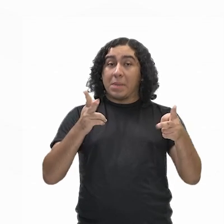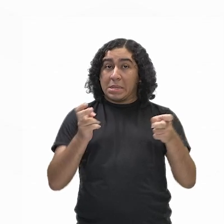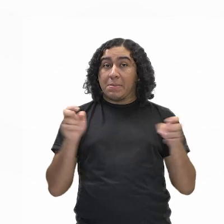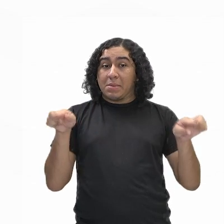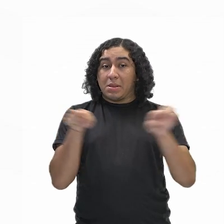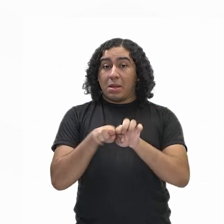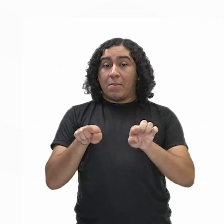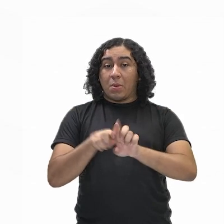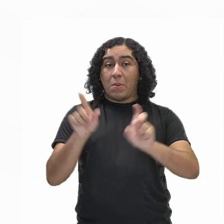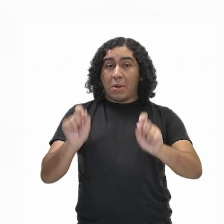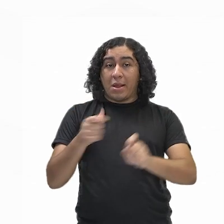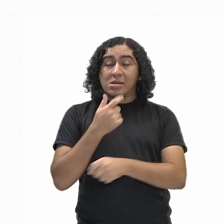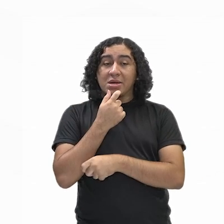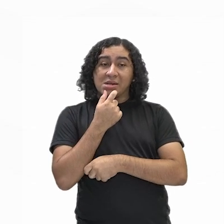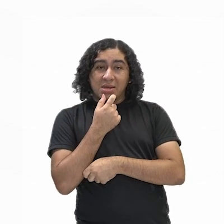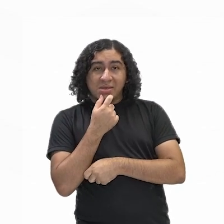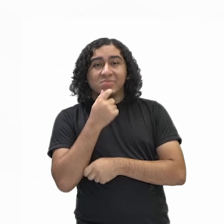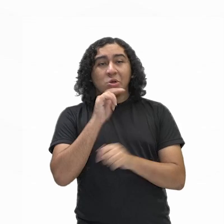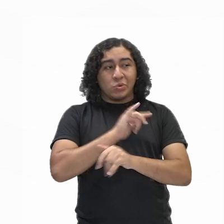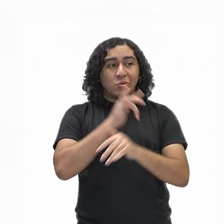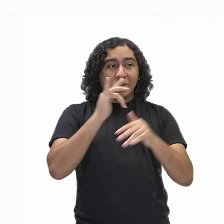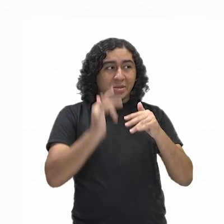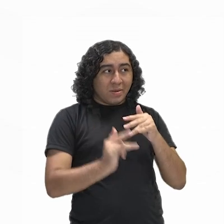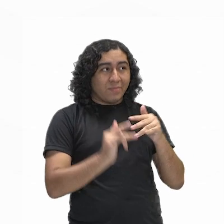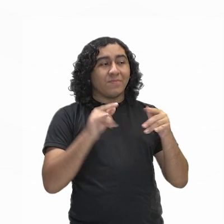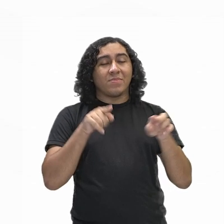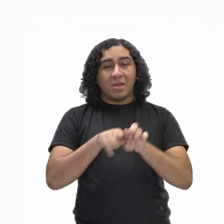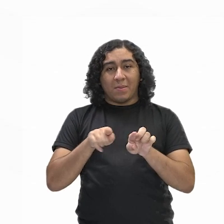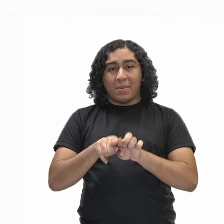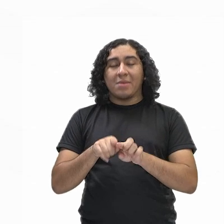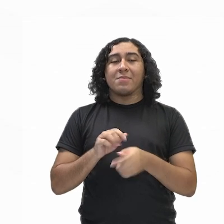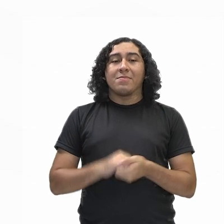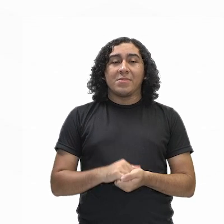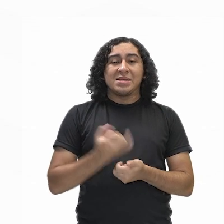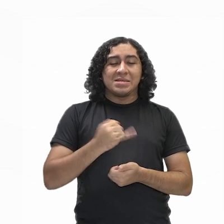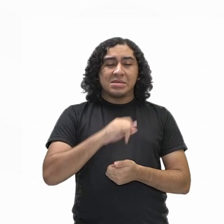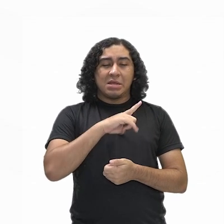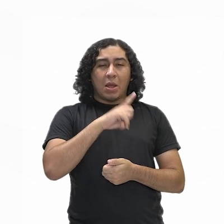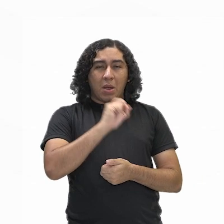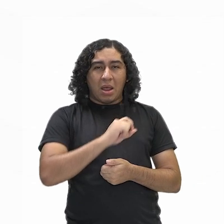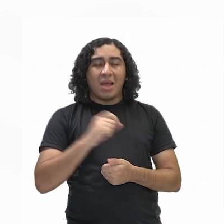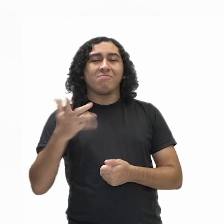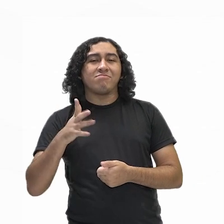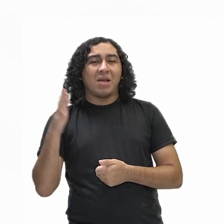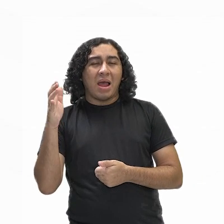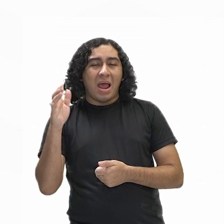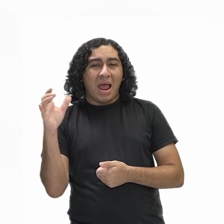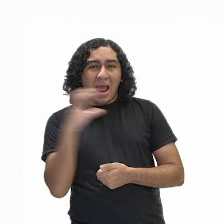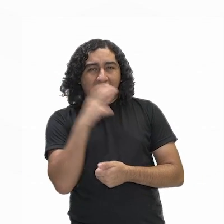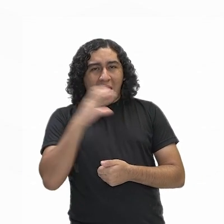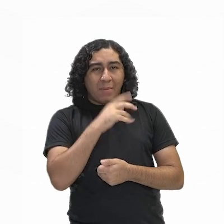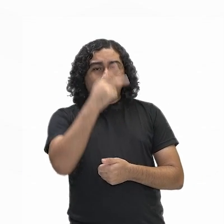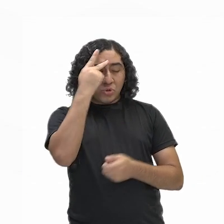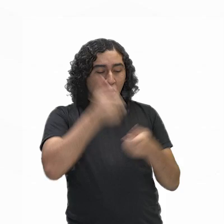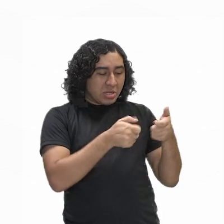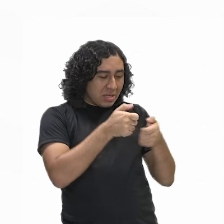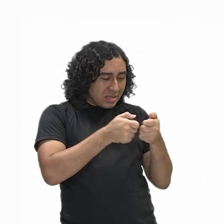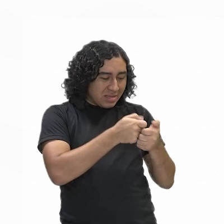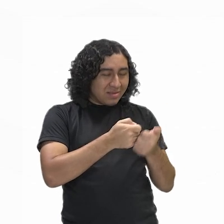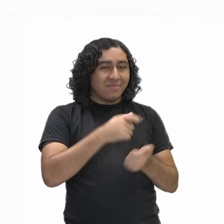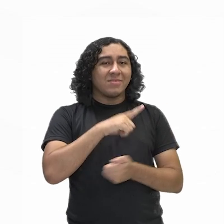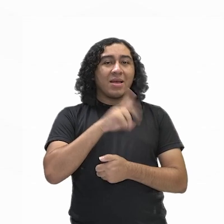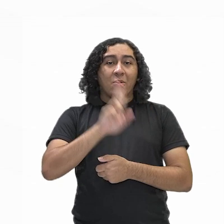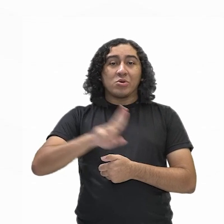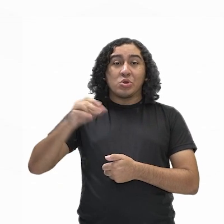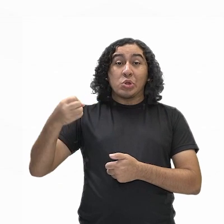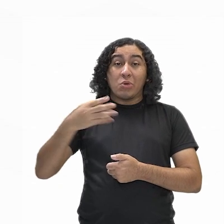que também no inglês, nas redes sociais, né, quando está digitando ali rápido, as pessoas já aderiram